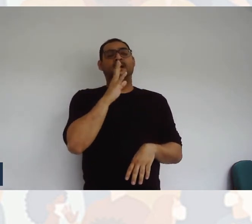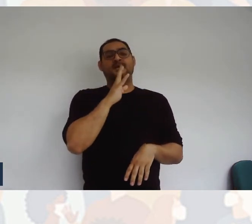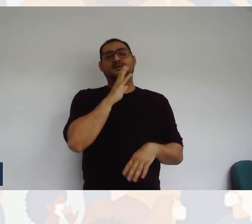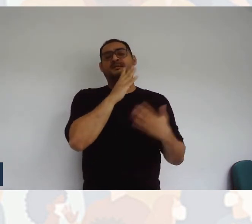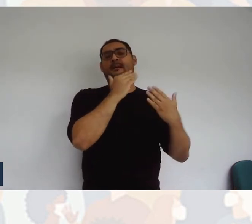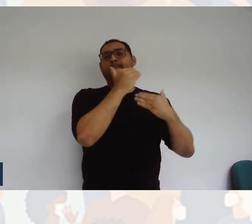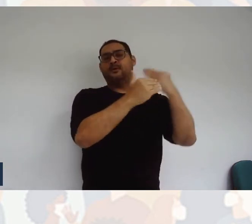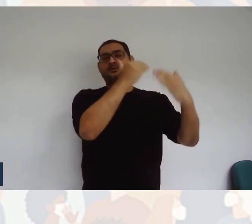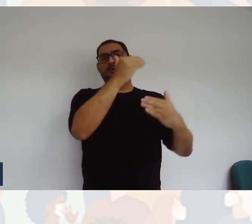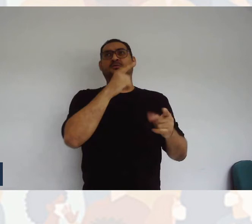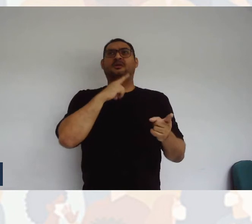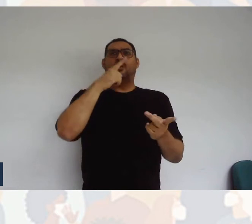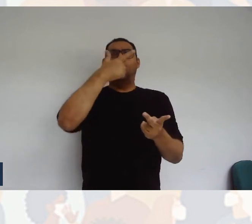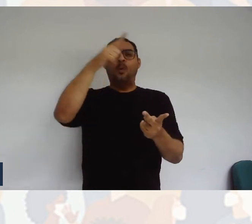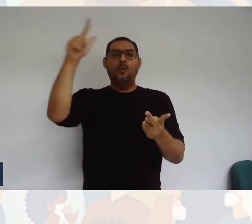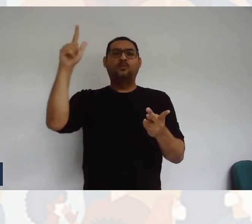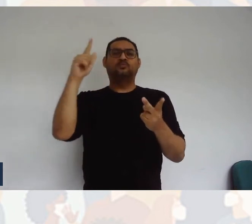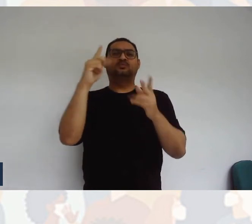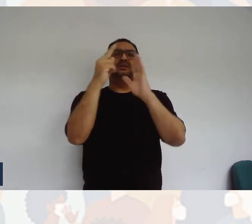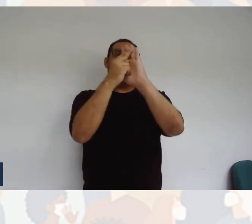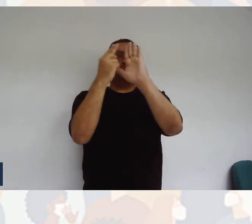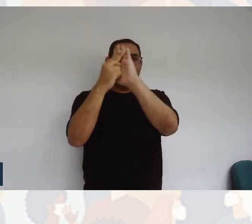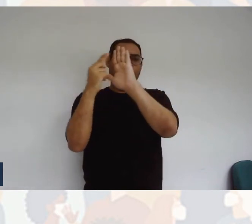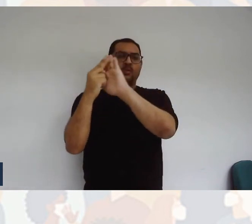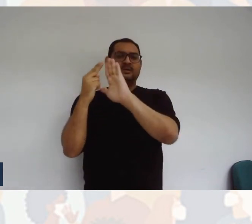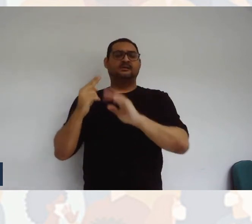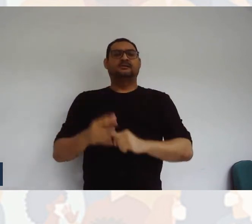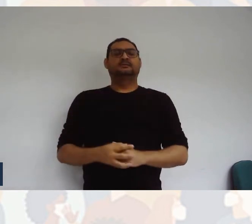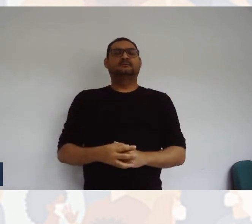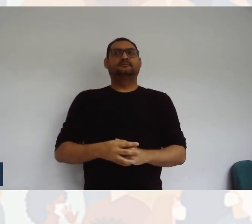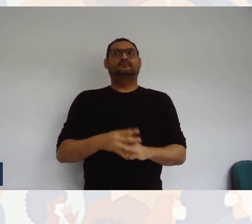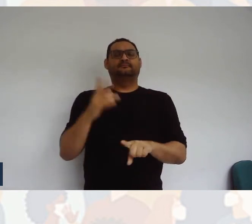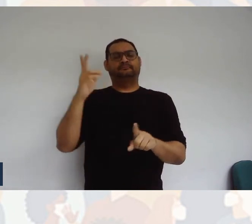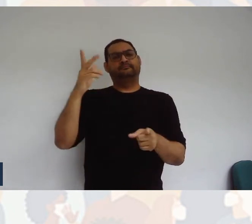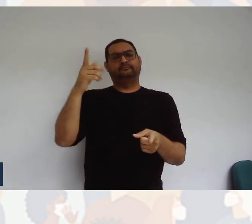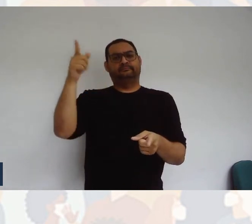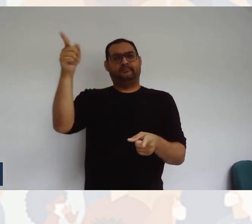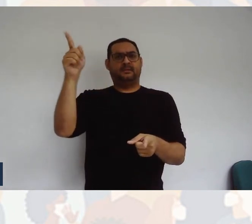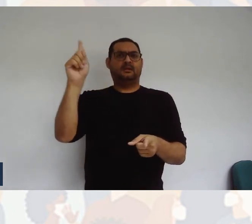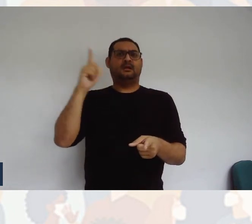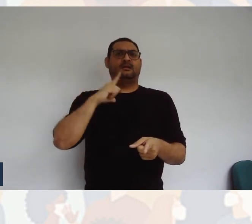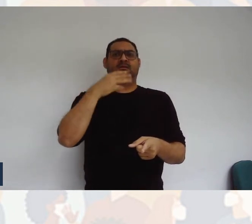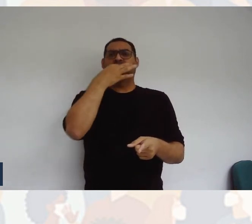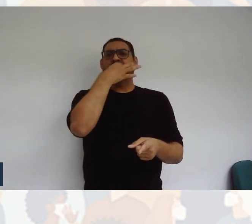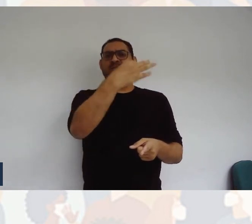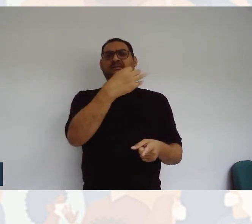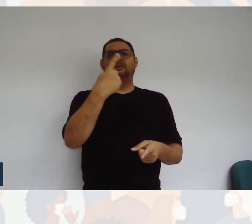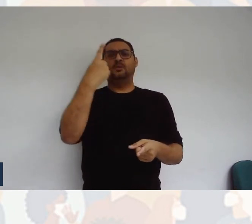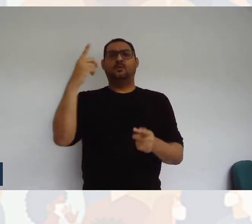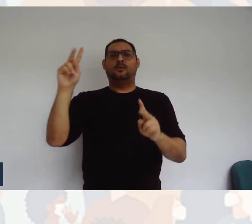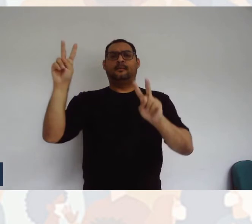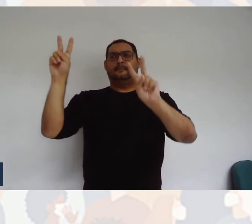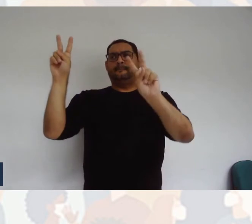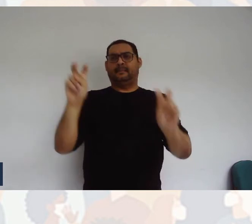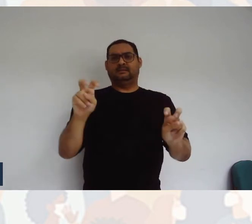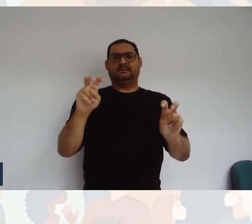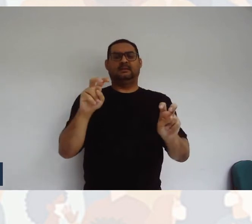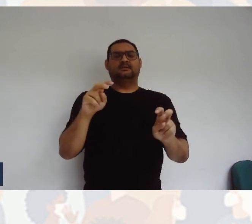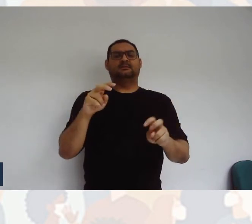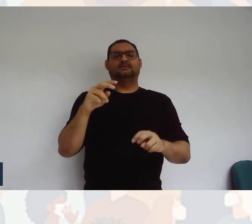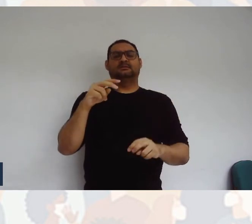outros autores, Carr e Lampert, eles citam uma passagem do